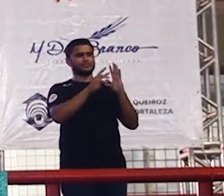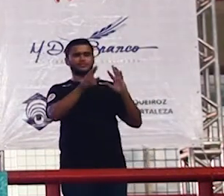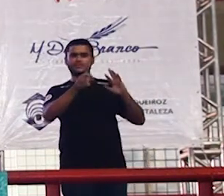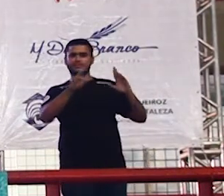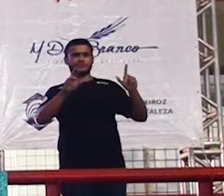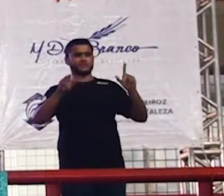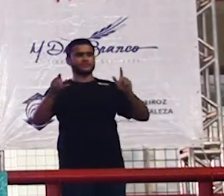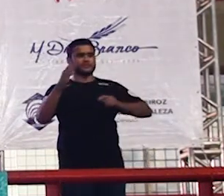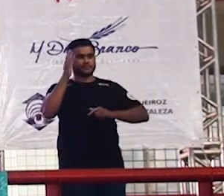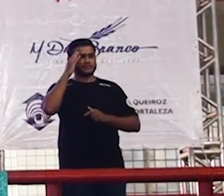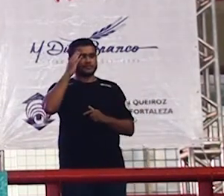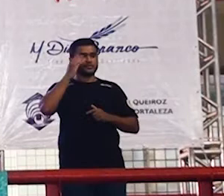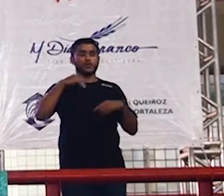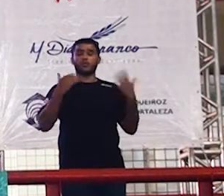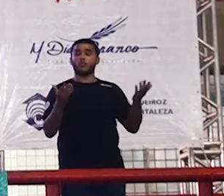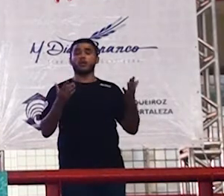quê?